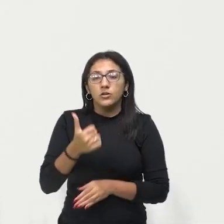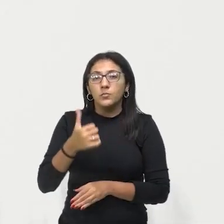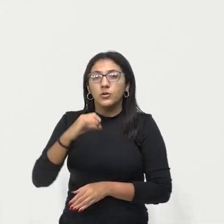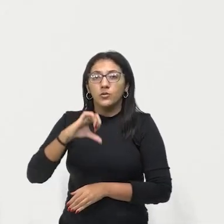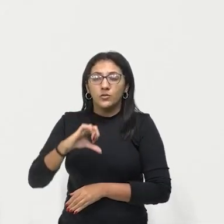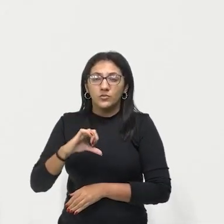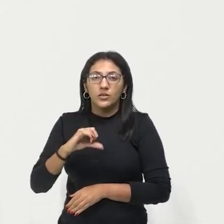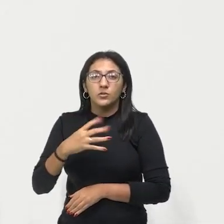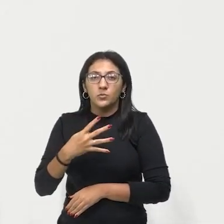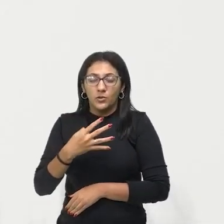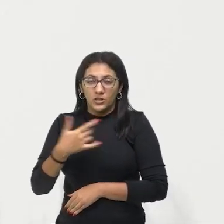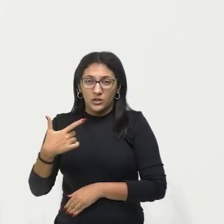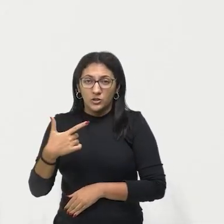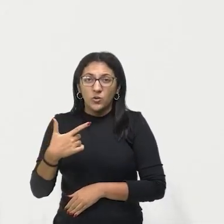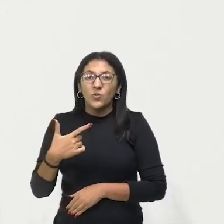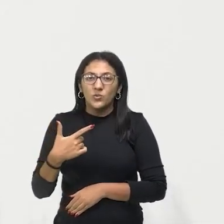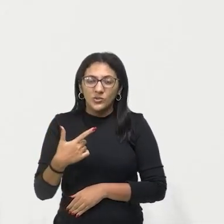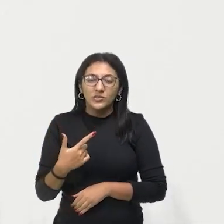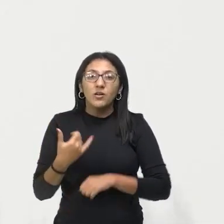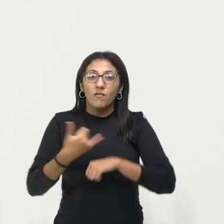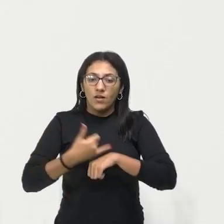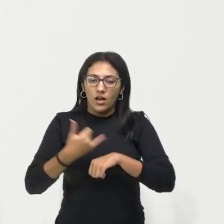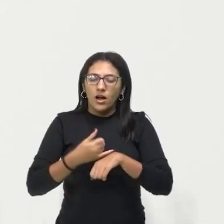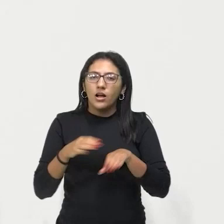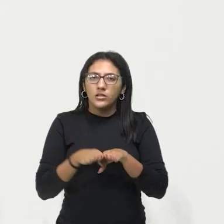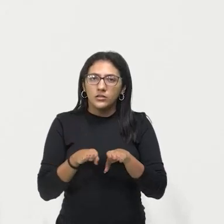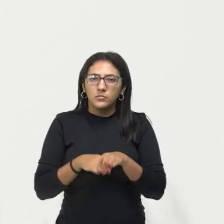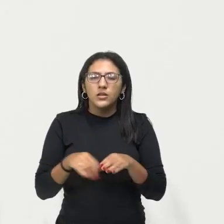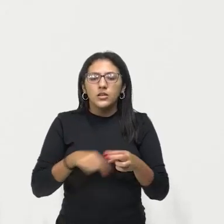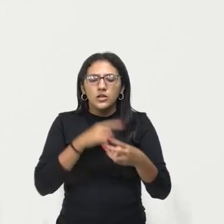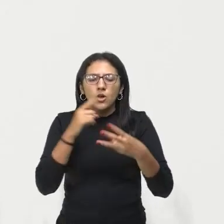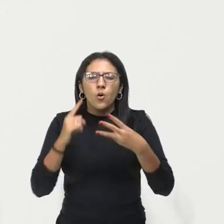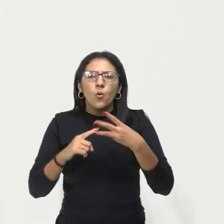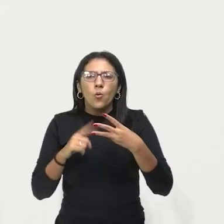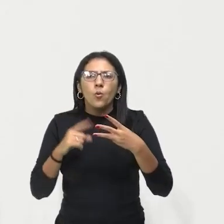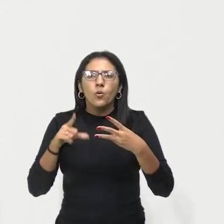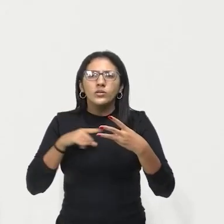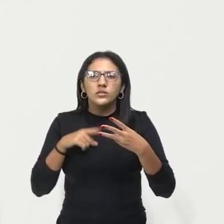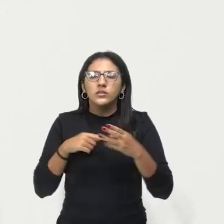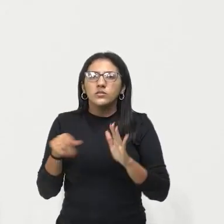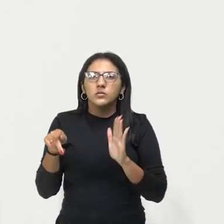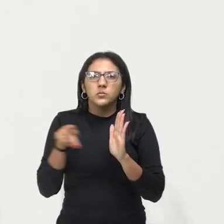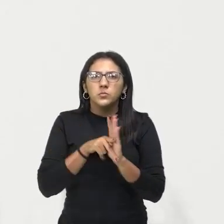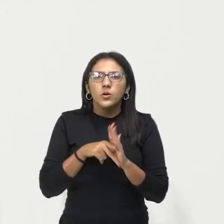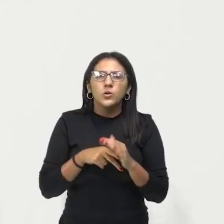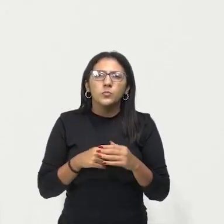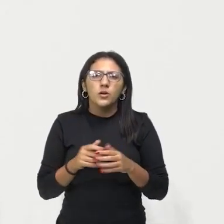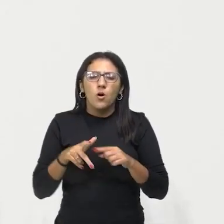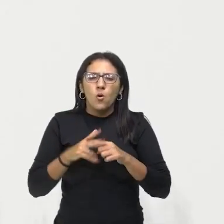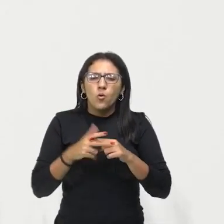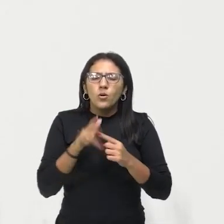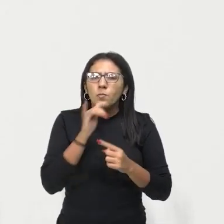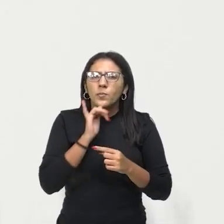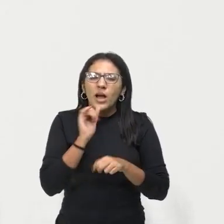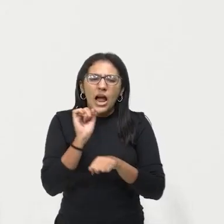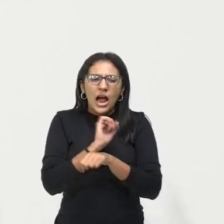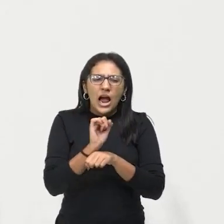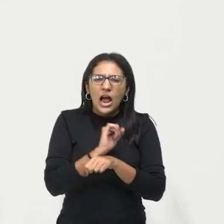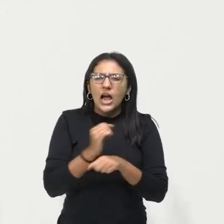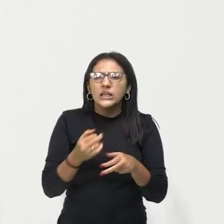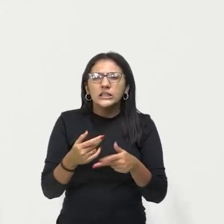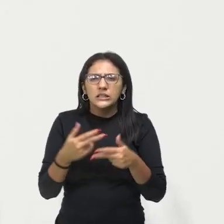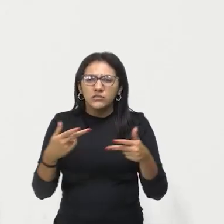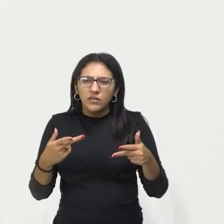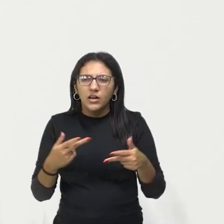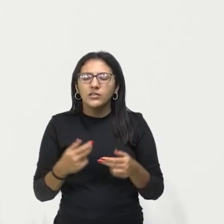1942. E a Fábrica Nacional de Motores foi criada em 1943. Temos aí as imagens,